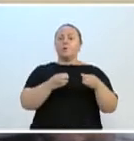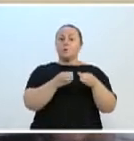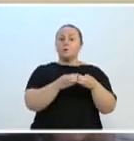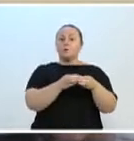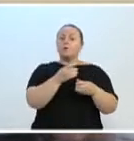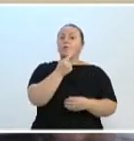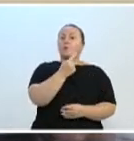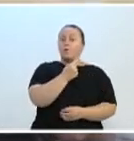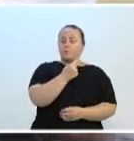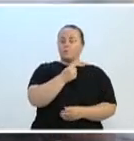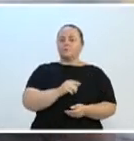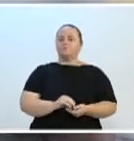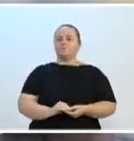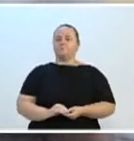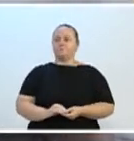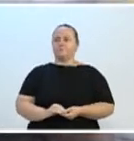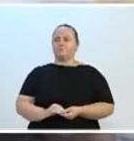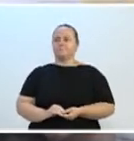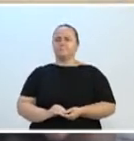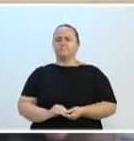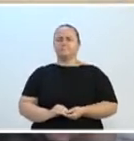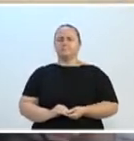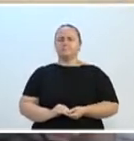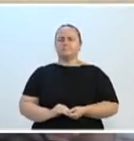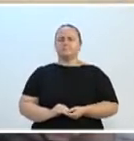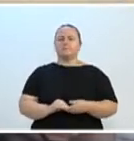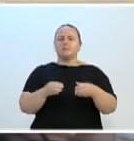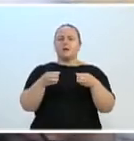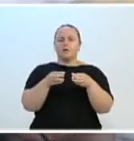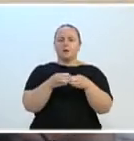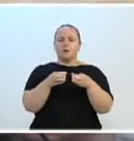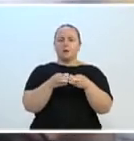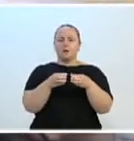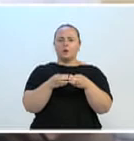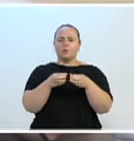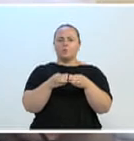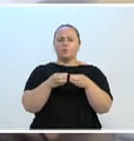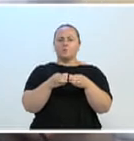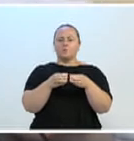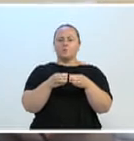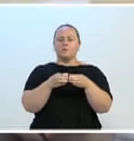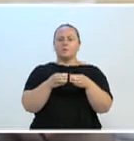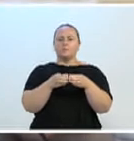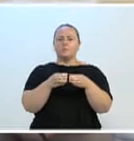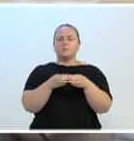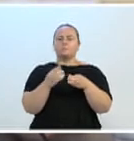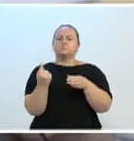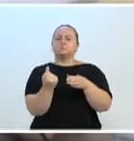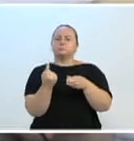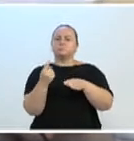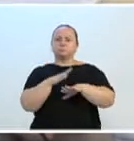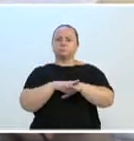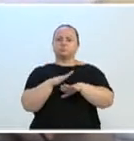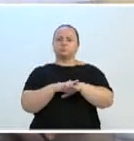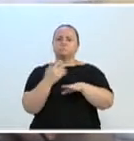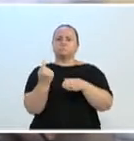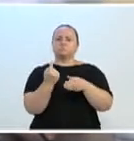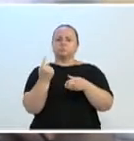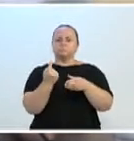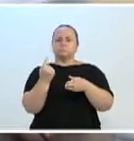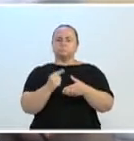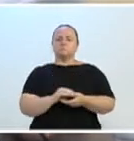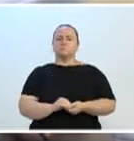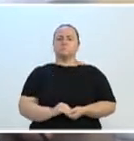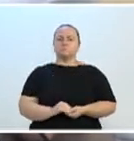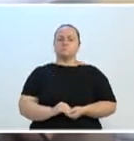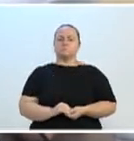então, inscrita. Nós temos também inscrições de candidaturas avulsas a presidente. Candidato avulso